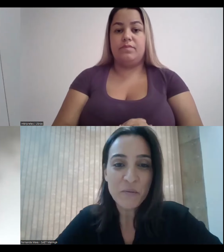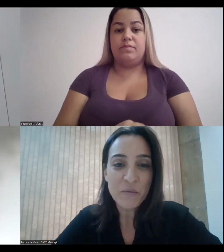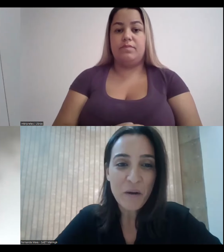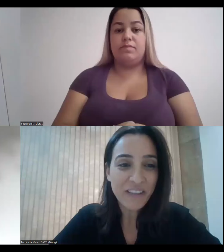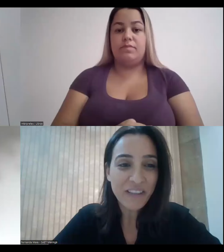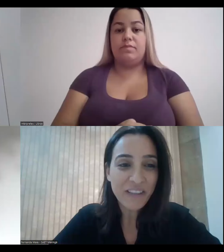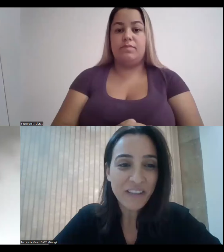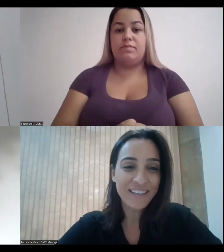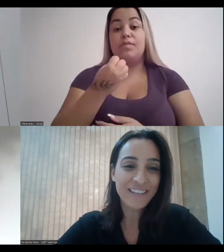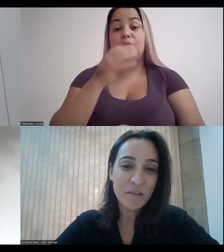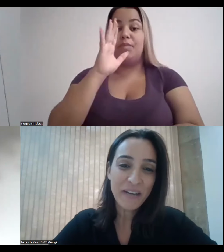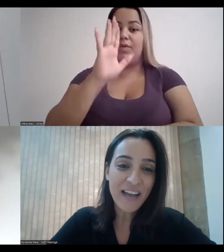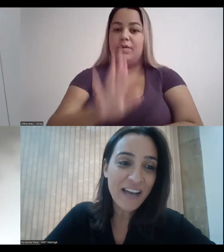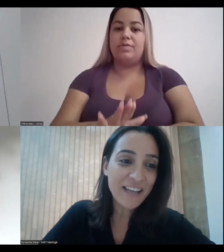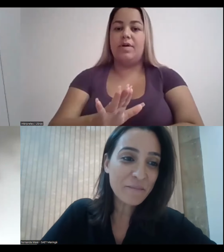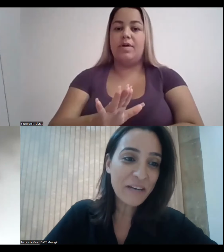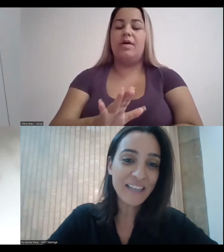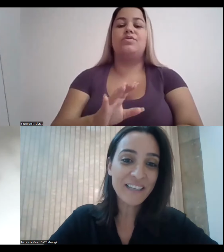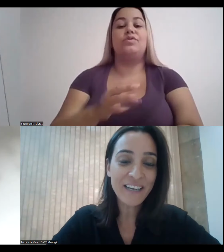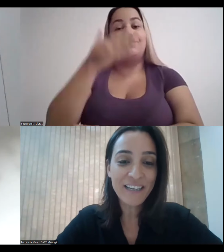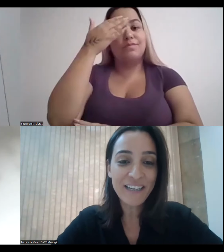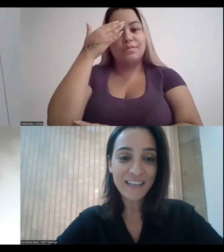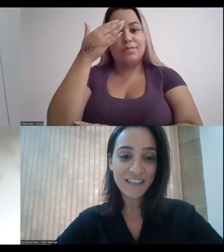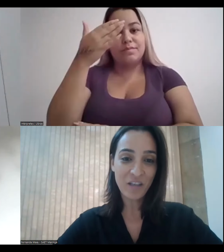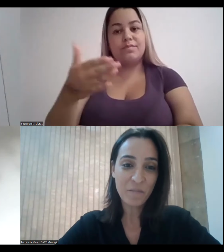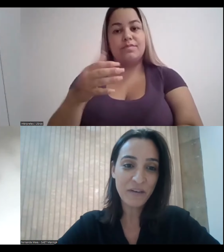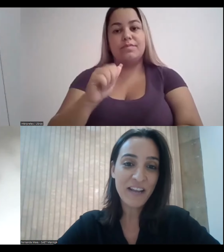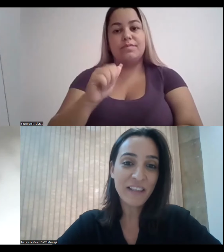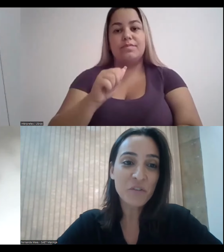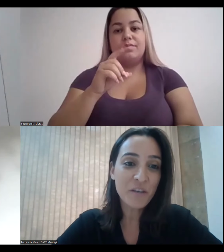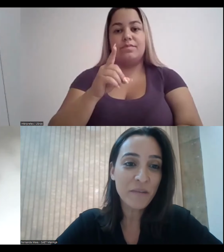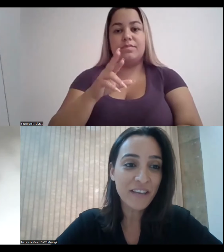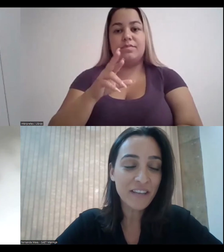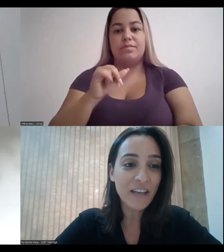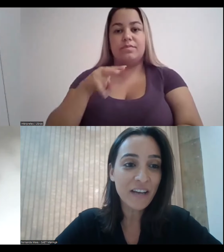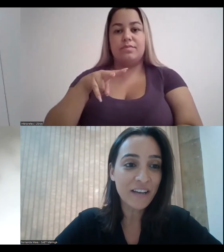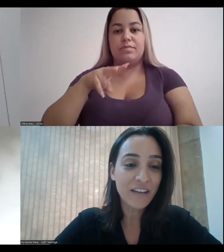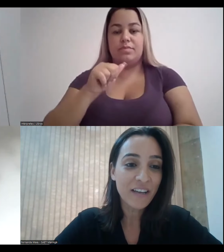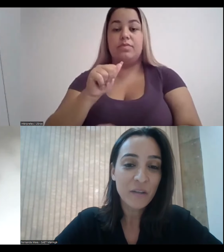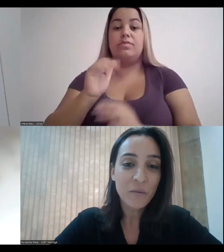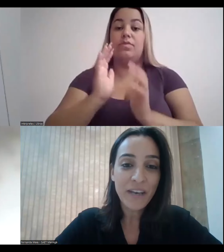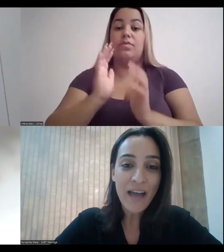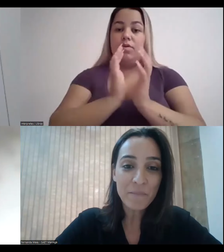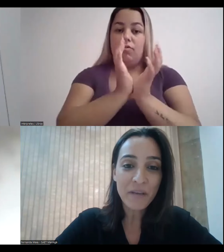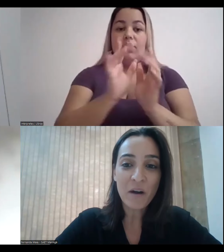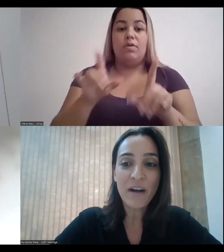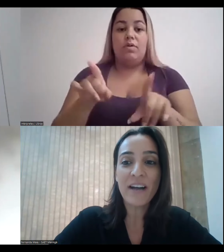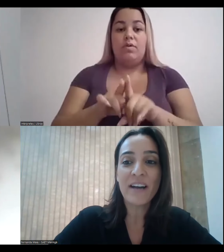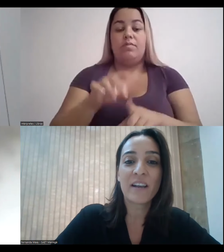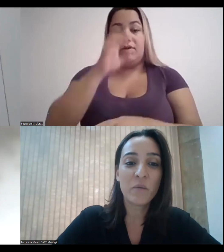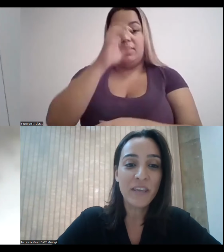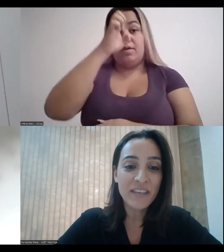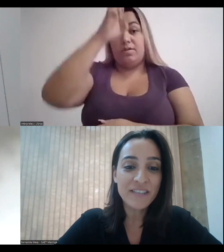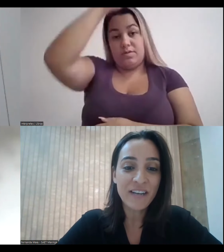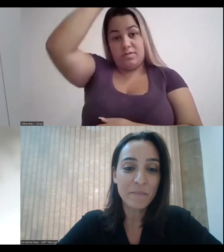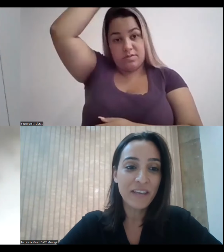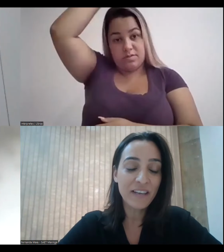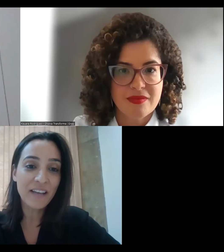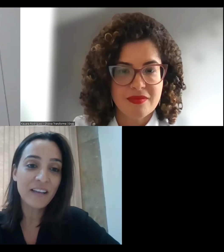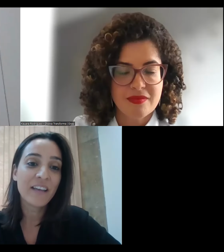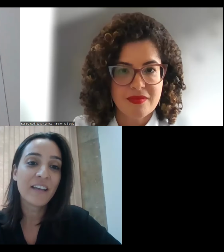Oi, pessoal, boa tarde. Obrigada, obrigada, Adriana. Obrigada ao time aí do ENAP, Kawara,